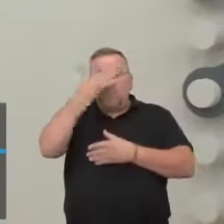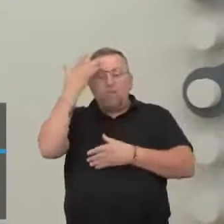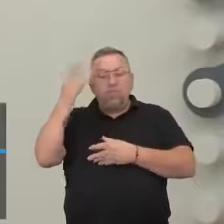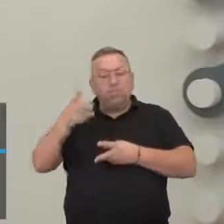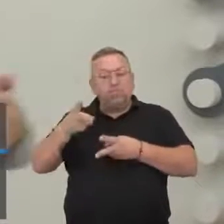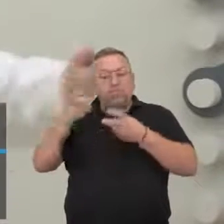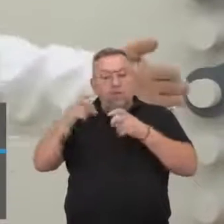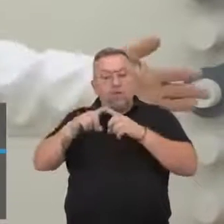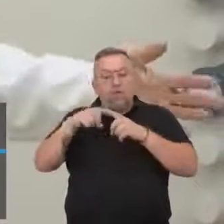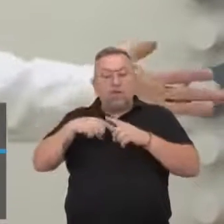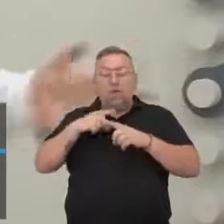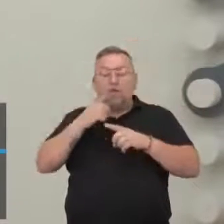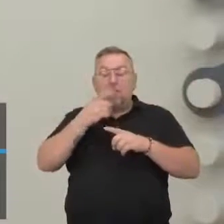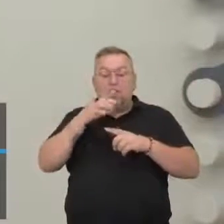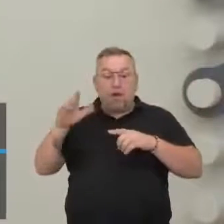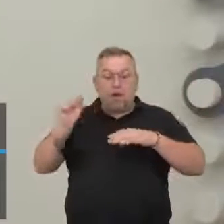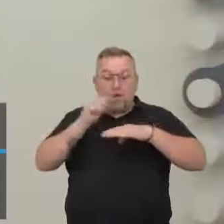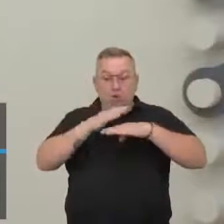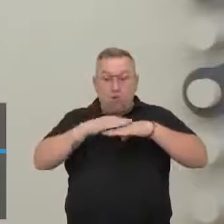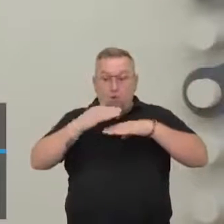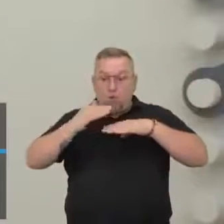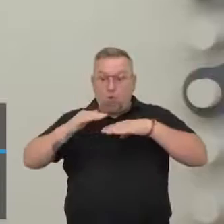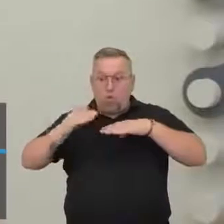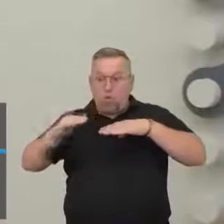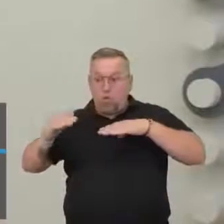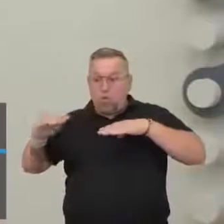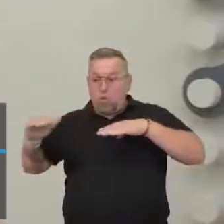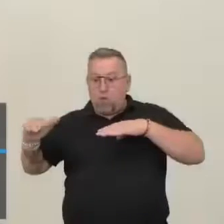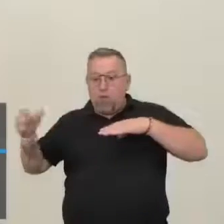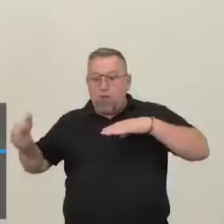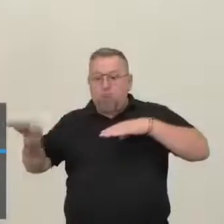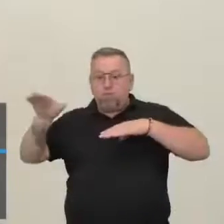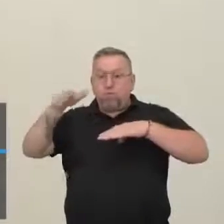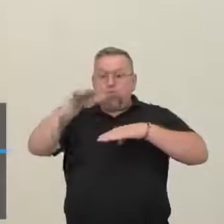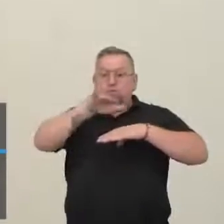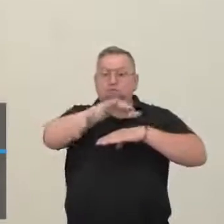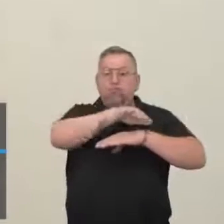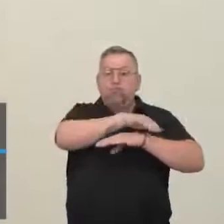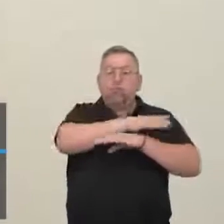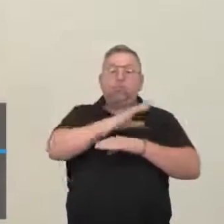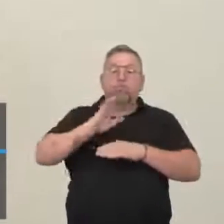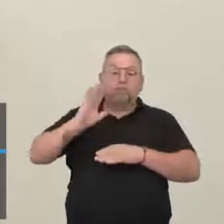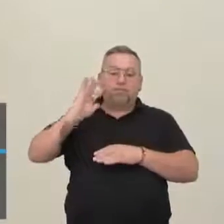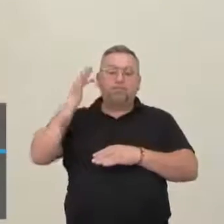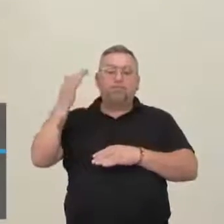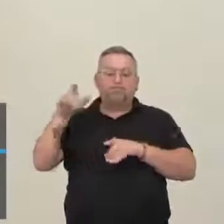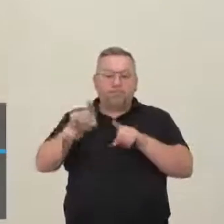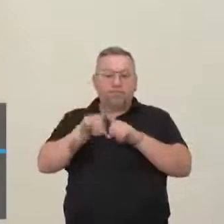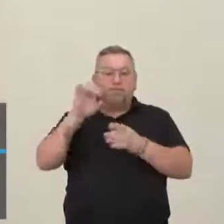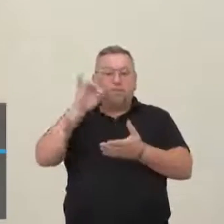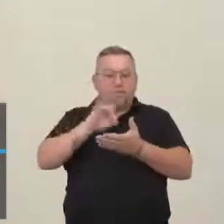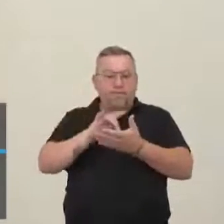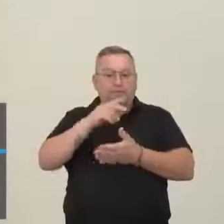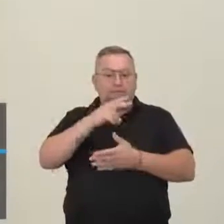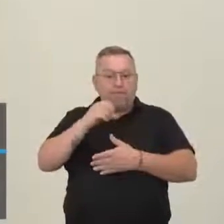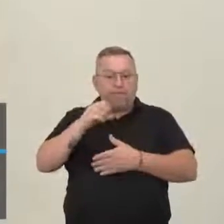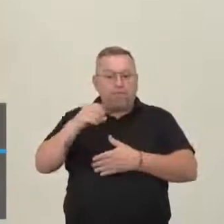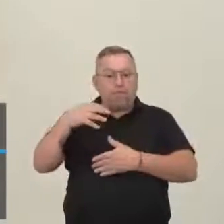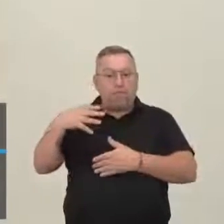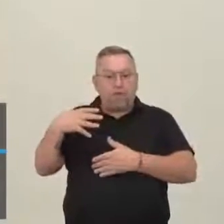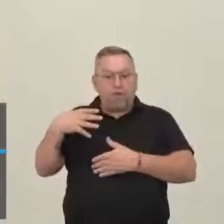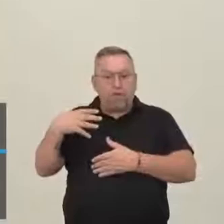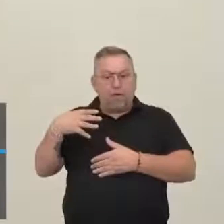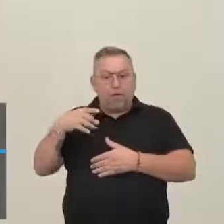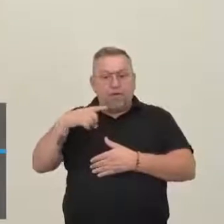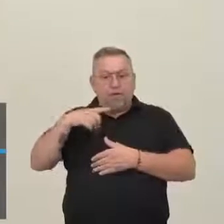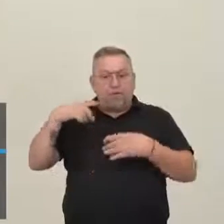percebeu que se o mar estava recuando, é porque uma hora ele ia voltar com tudo. Mas esse caso aconteceu, é verídico, foi no tsunami de 2004. Sim, exatamente. Estava